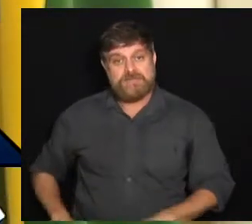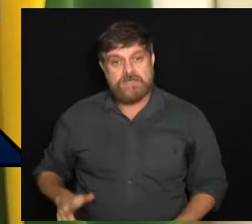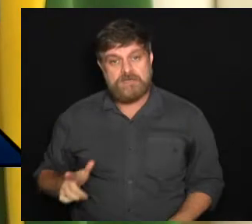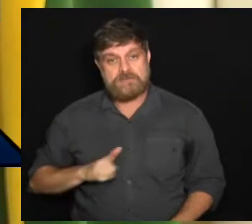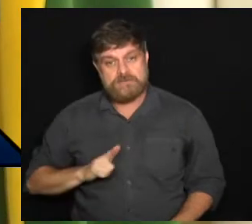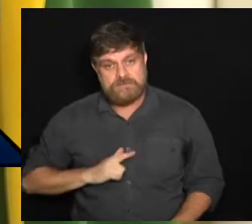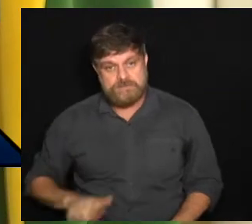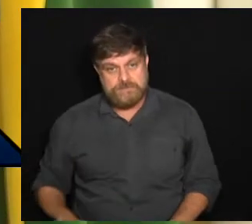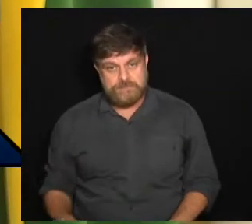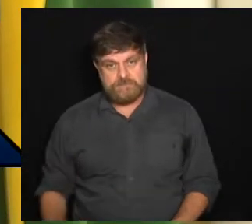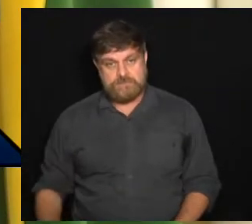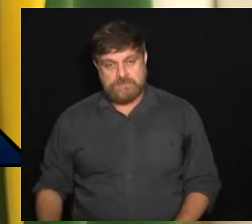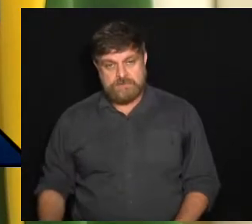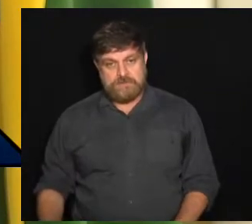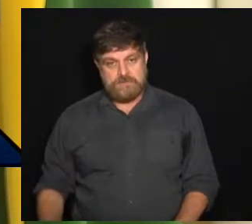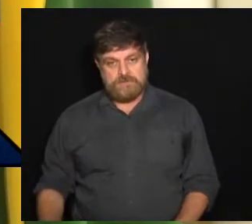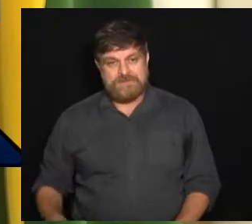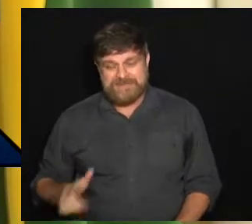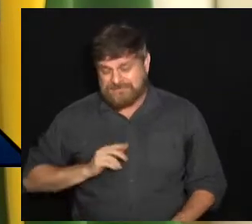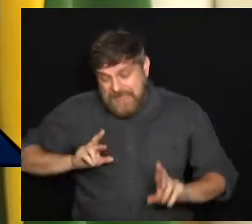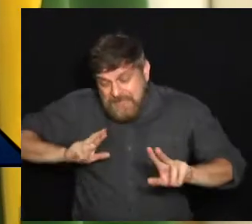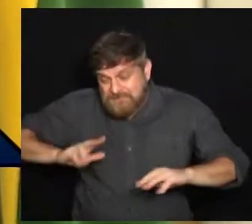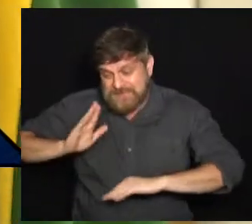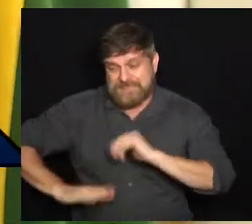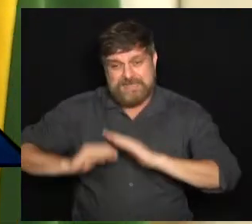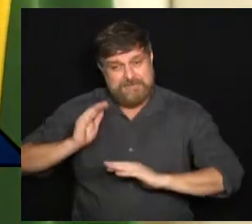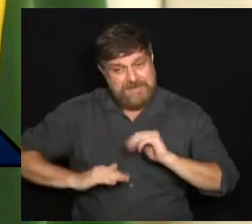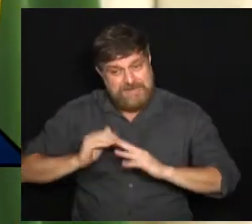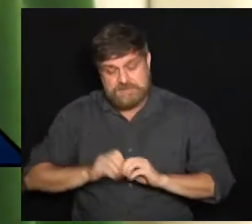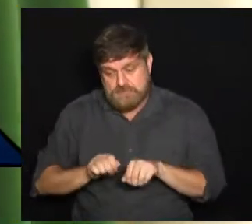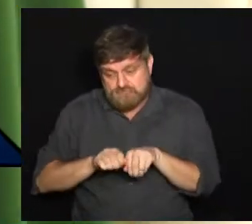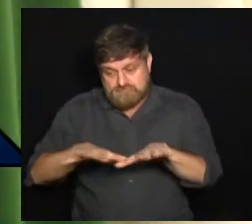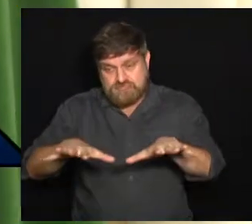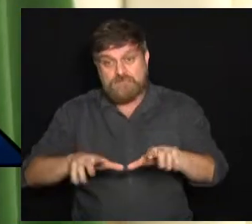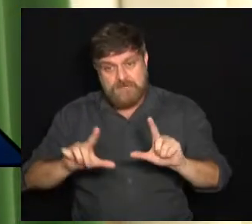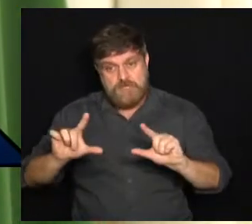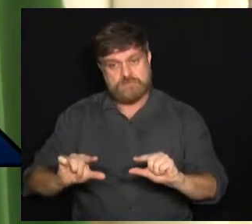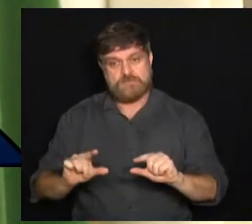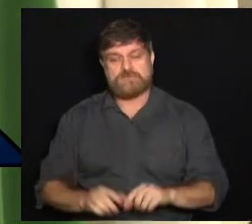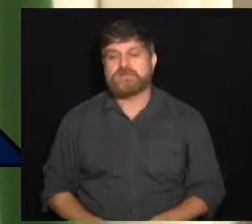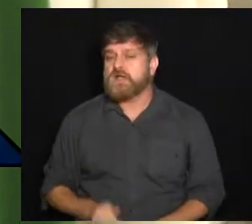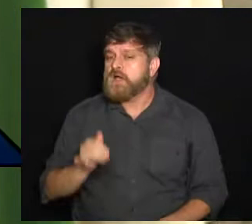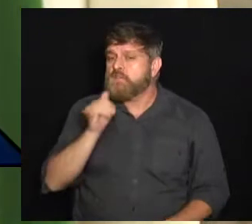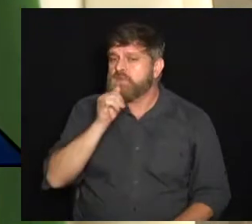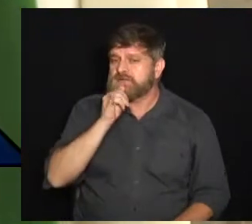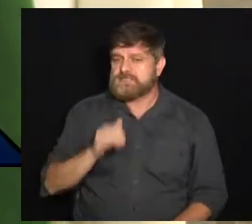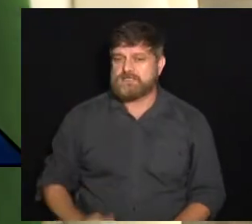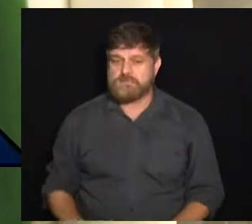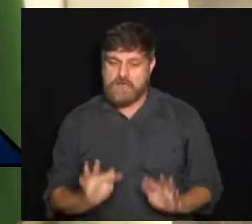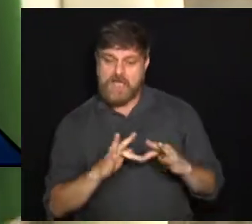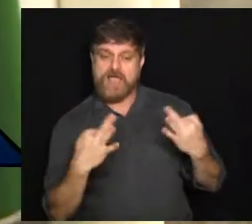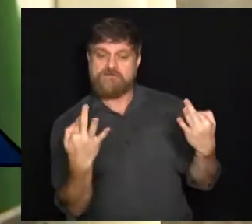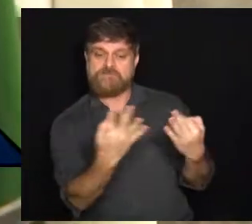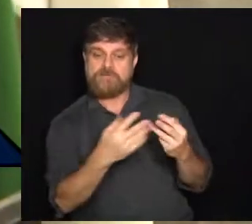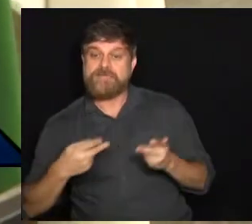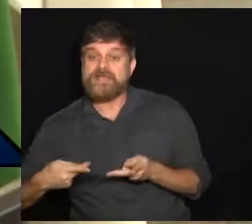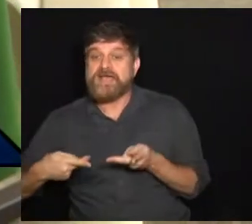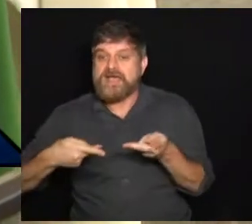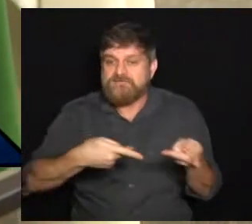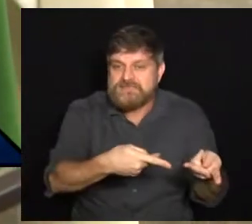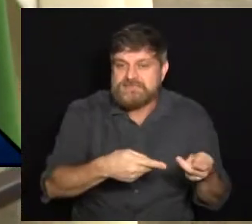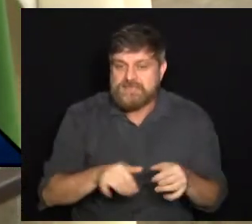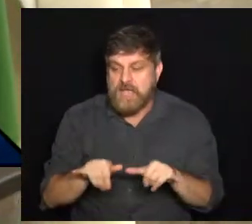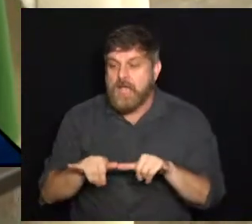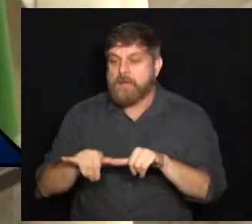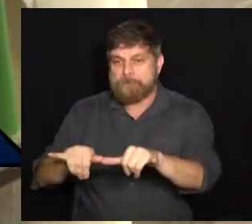ficar mais quieto em casa, já vai fazer uma diferença brutal. O senhor falou estritamente necessário, por exemplo, visitar familiares, ir ao